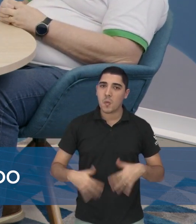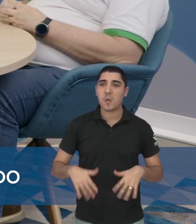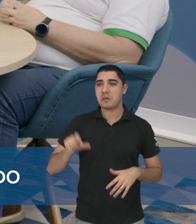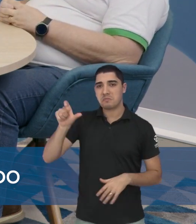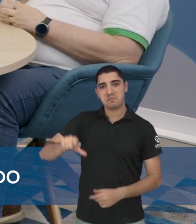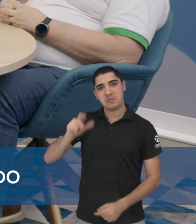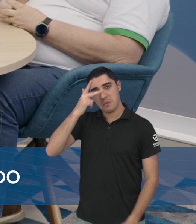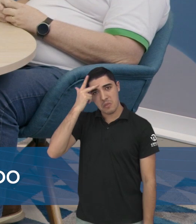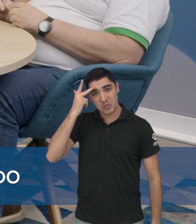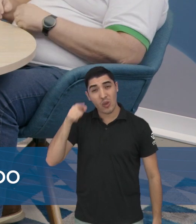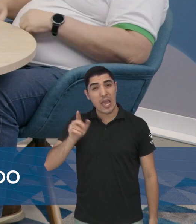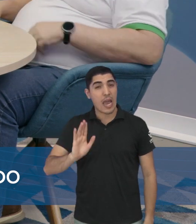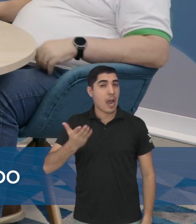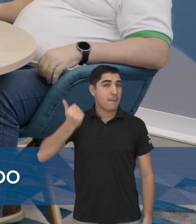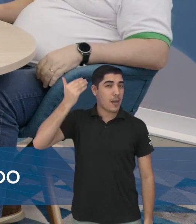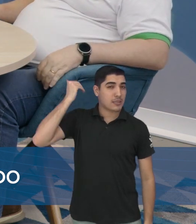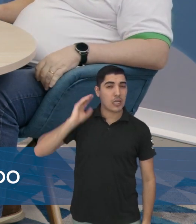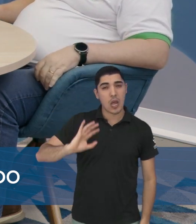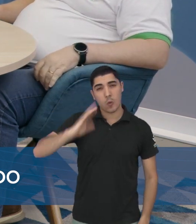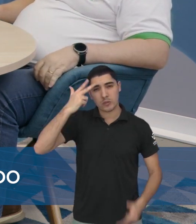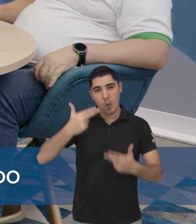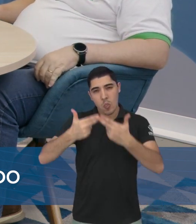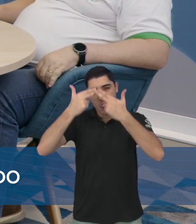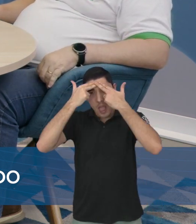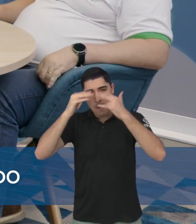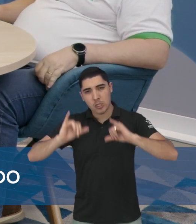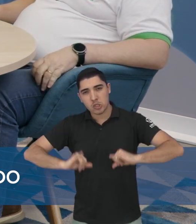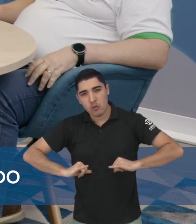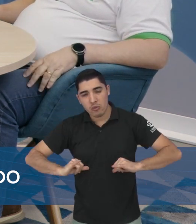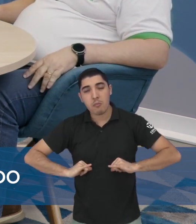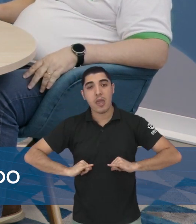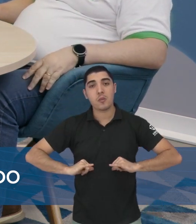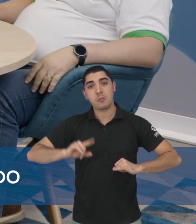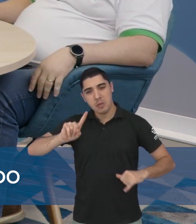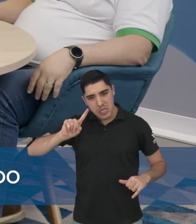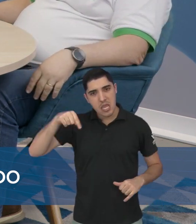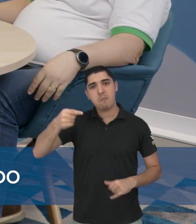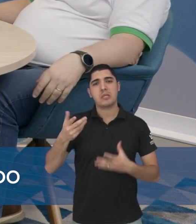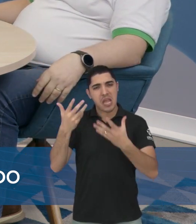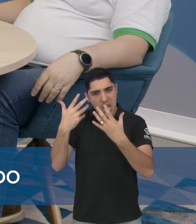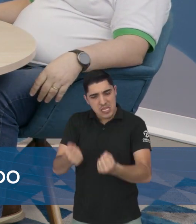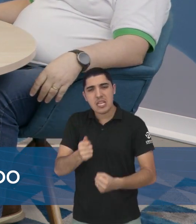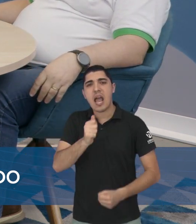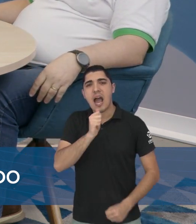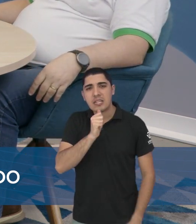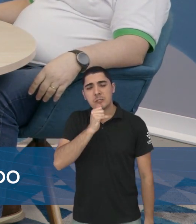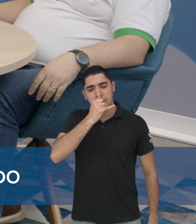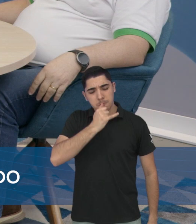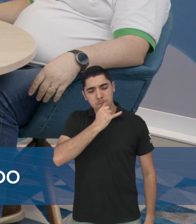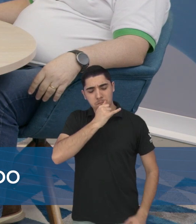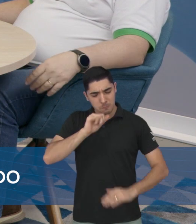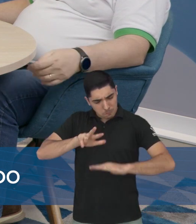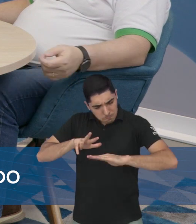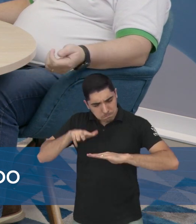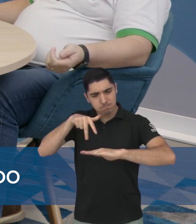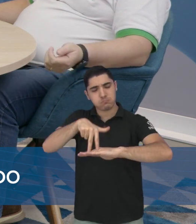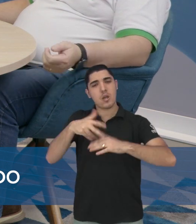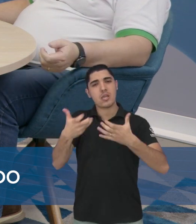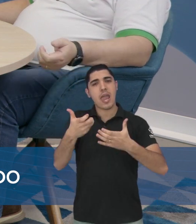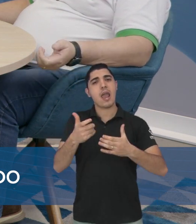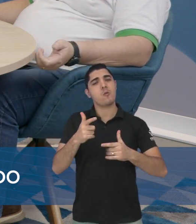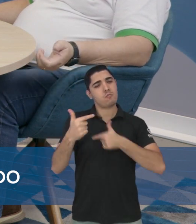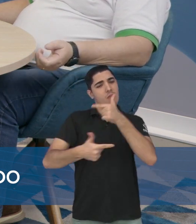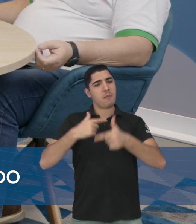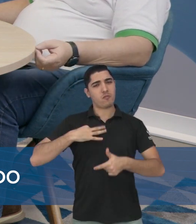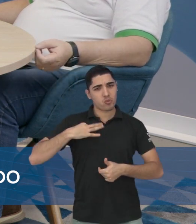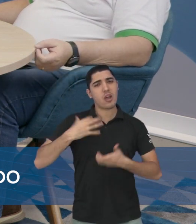essas pessoas que passaram por situações devastadoras como essa, ainda tirar forças, ter essa solidariedade de pensar no próximo, realmente é uma